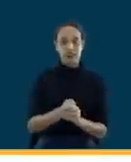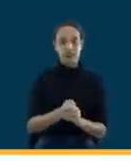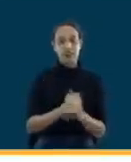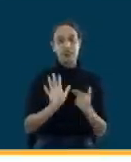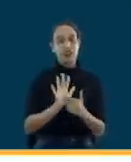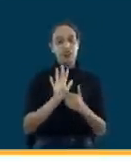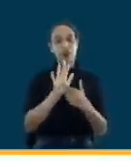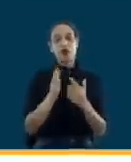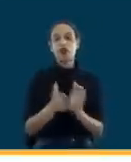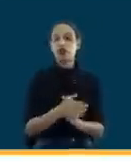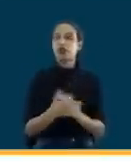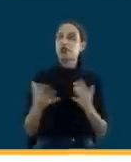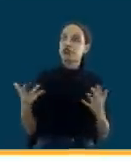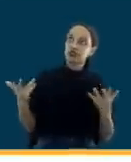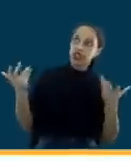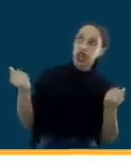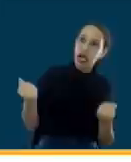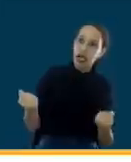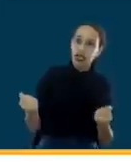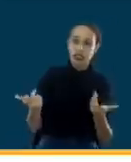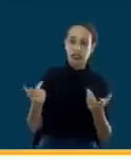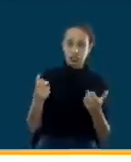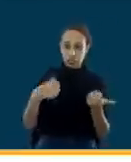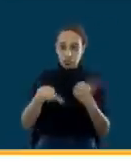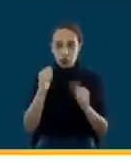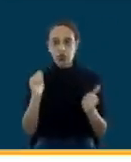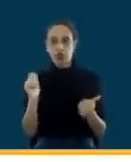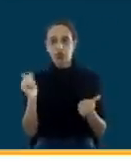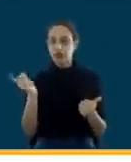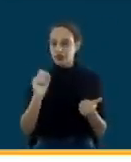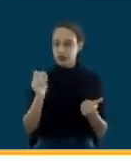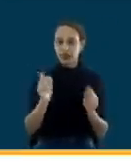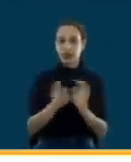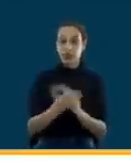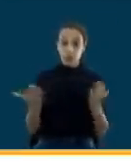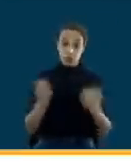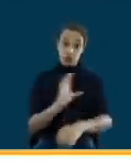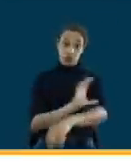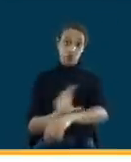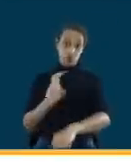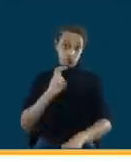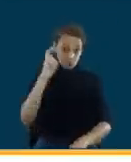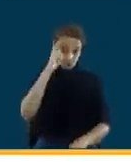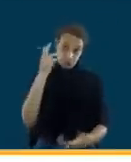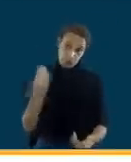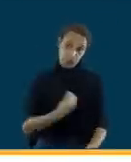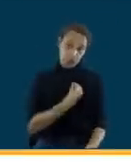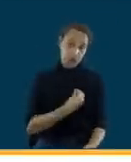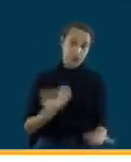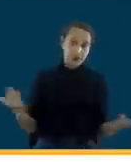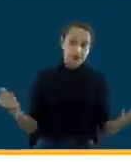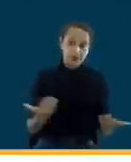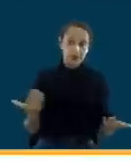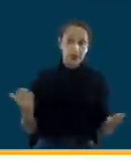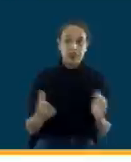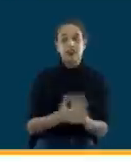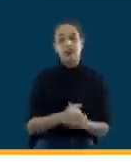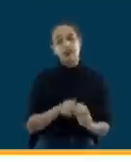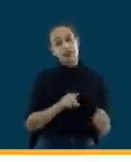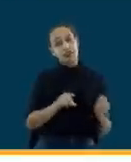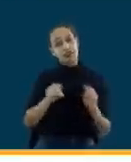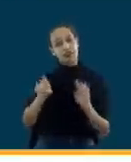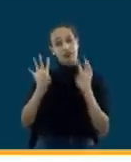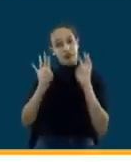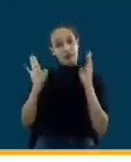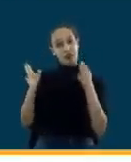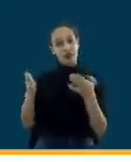do intangível, né? Que hoje a gente está nessa cultura do inefável, do intangível, né? Que vai por essas ondas, né? E é quando